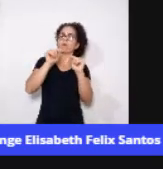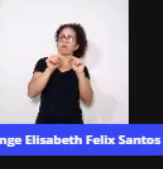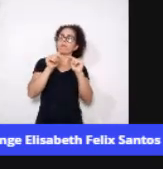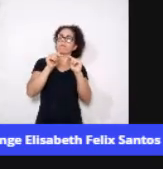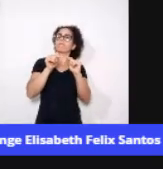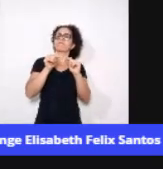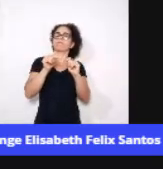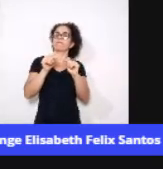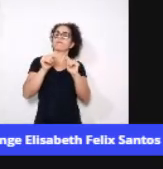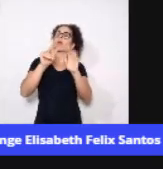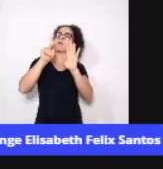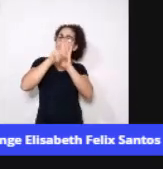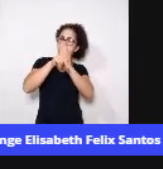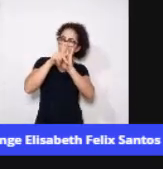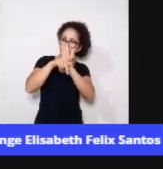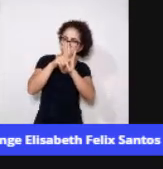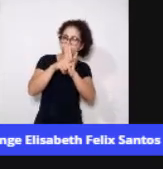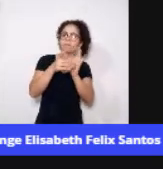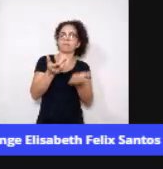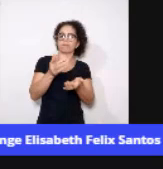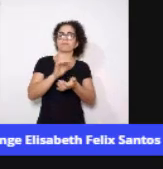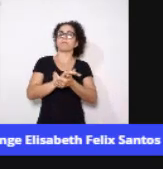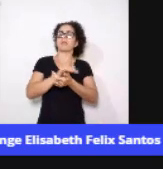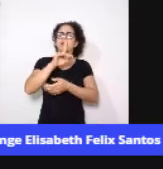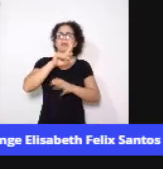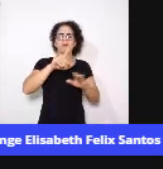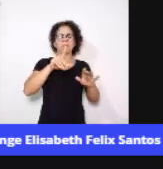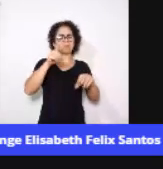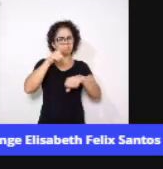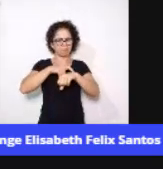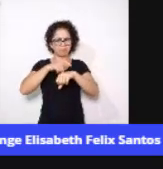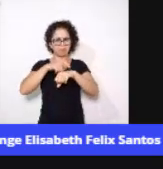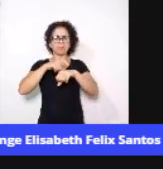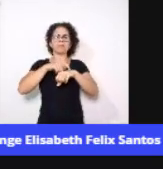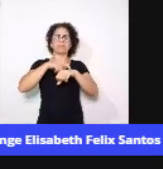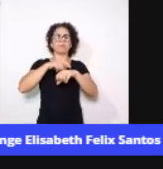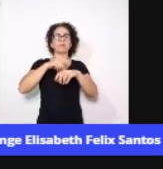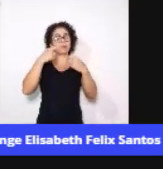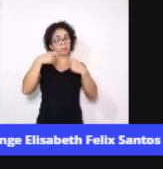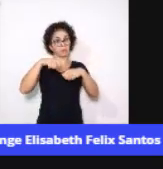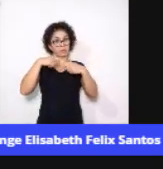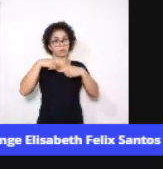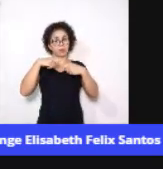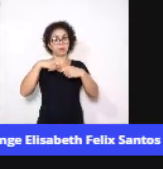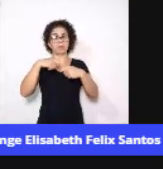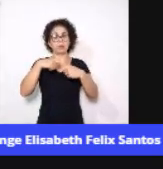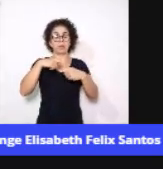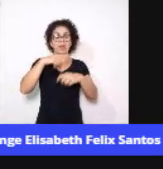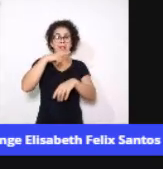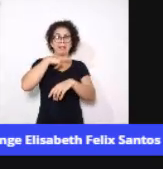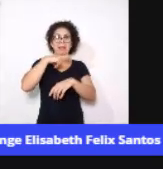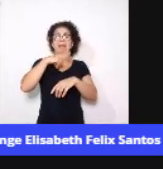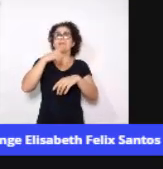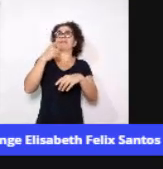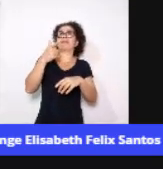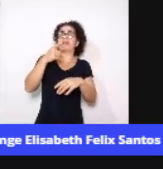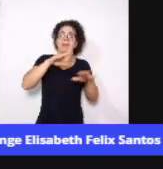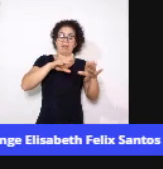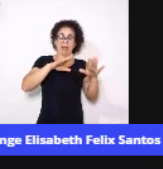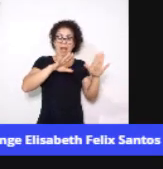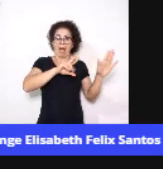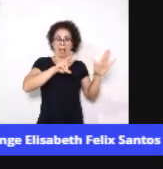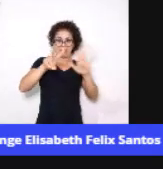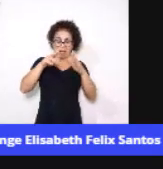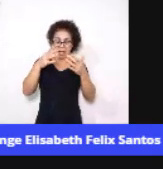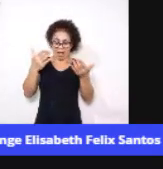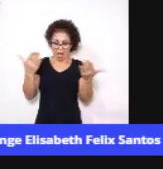né? Porque nós temos tantas tarefas no nosso cotidiano, né? Essa ansiedade que nós vivemos, mas é